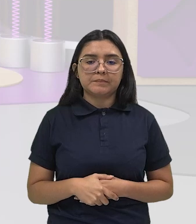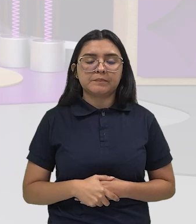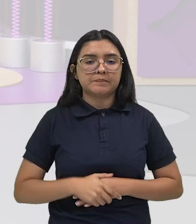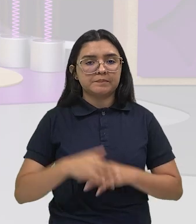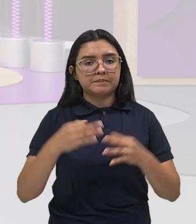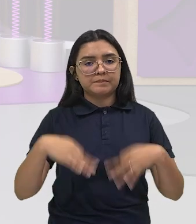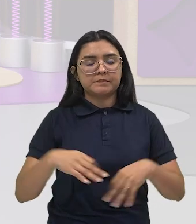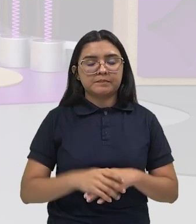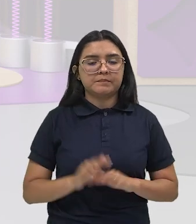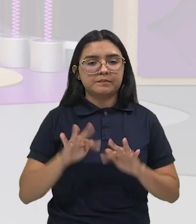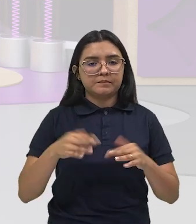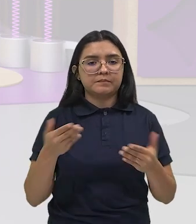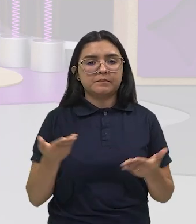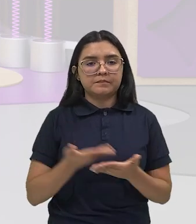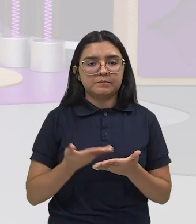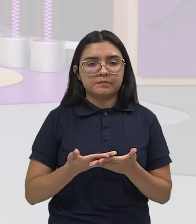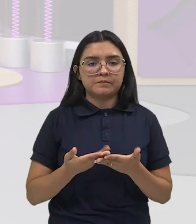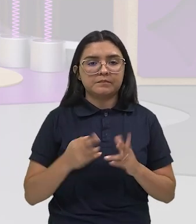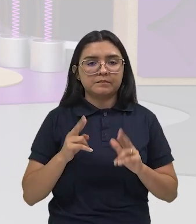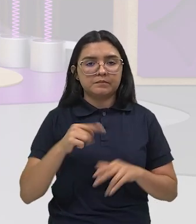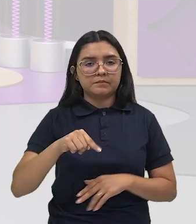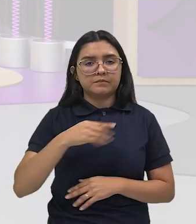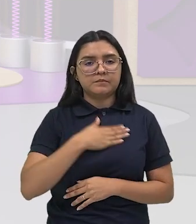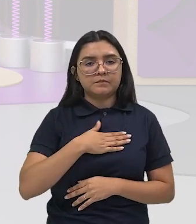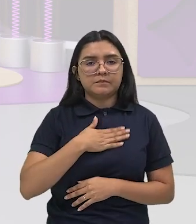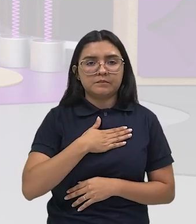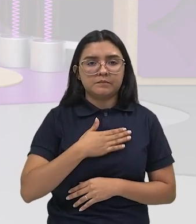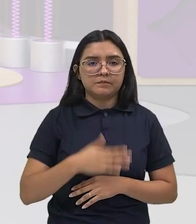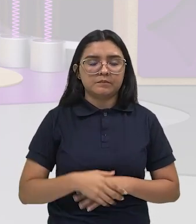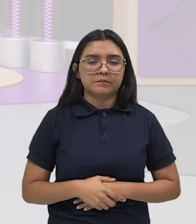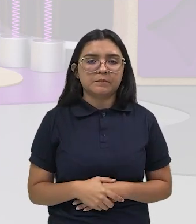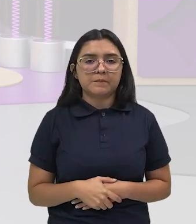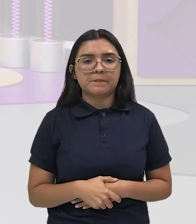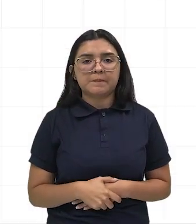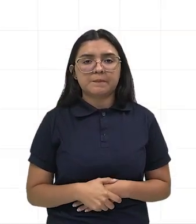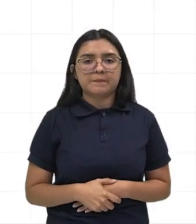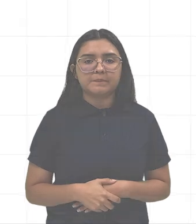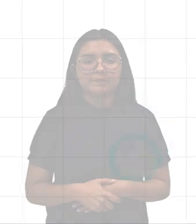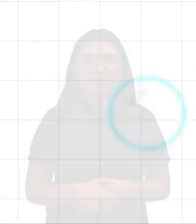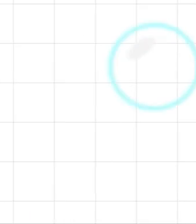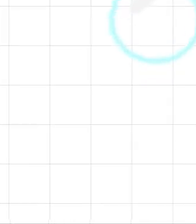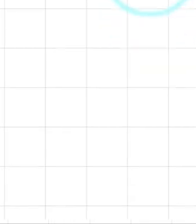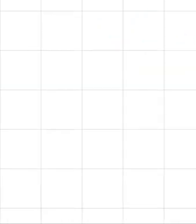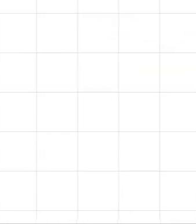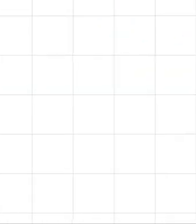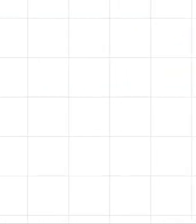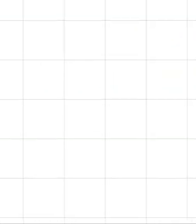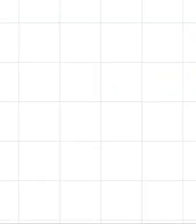Beleza? Eu vou ficando por aqui. Espero que vocês tenham gostado. Tchau.